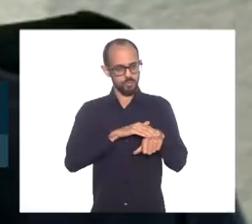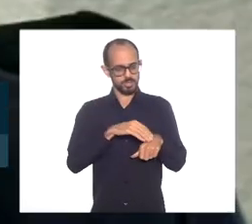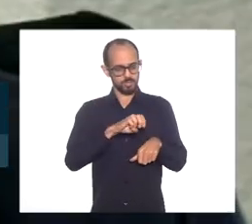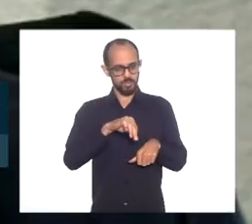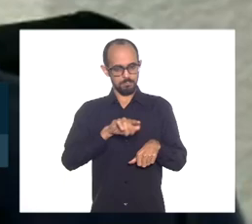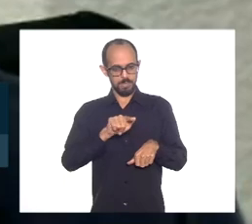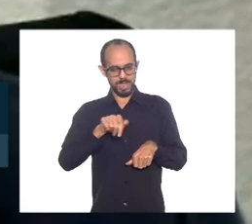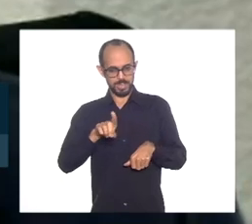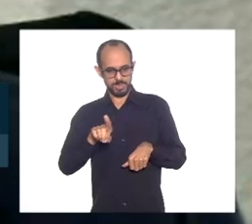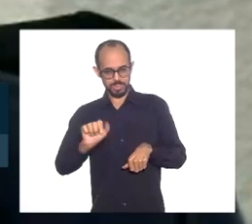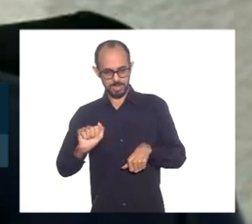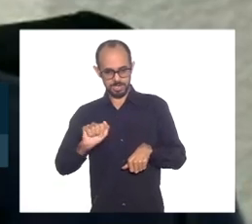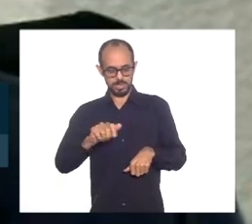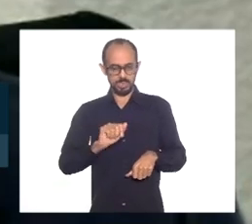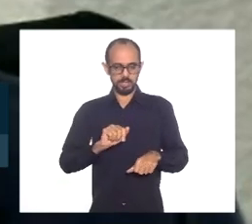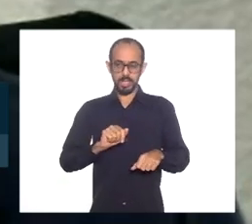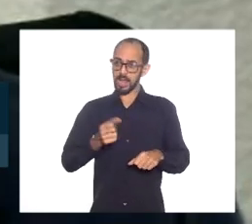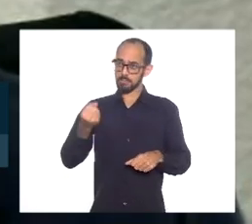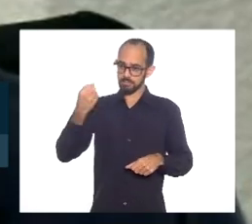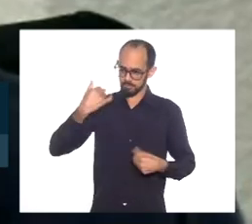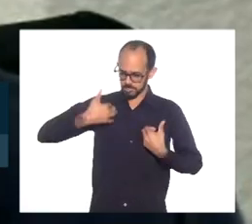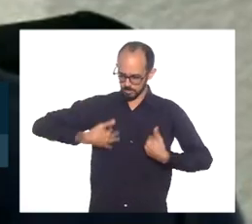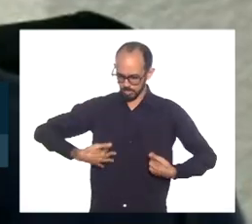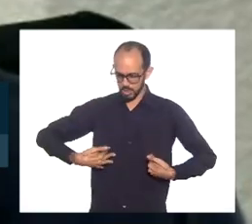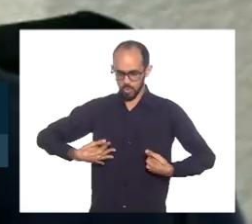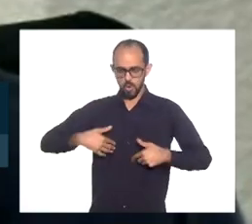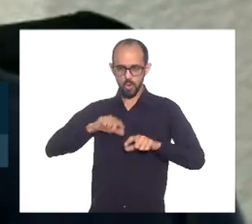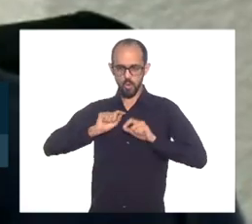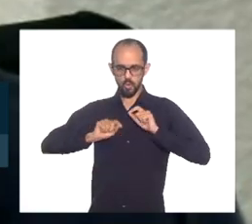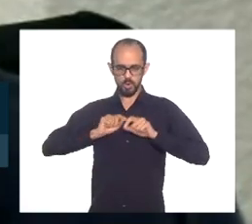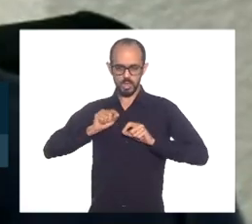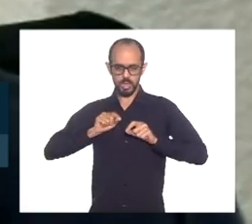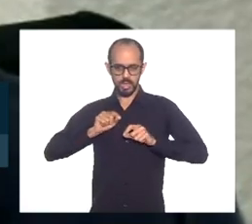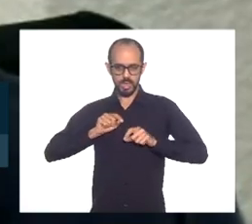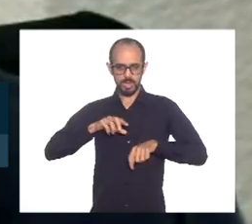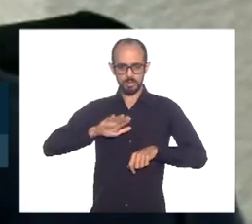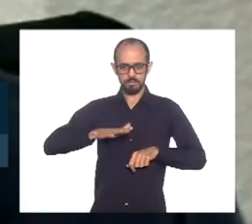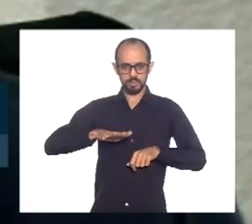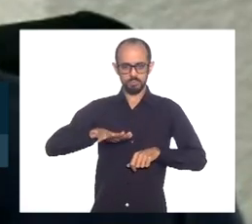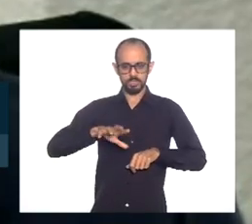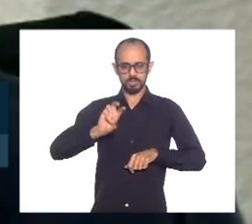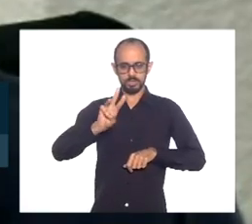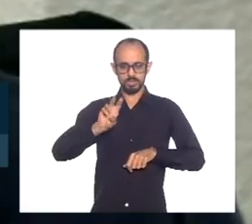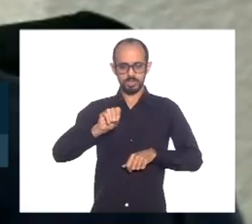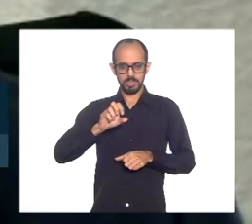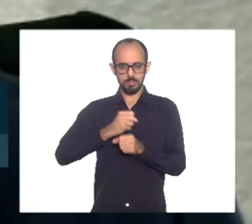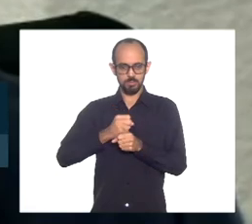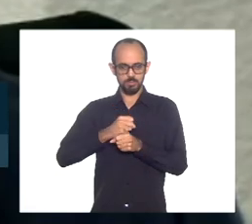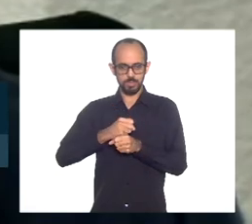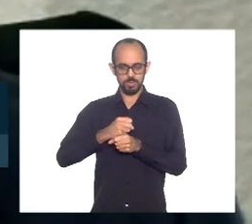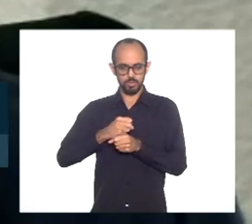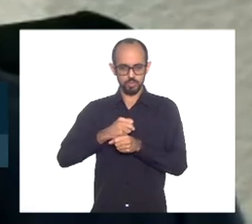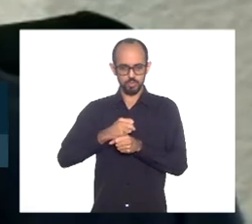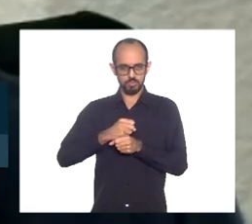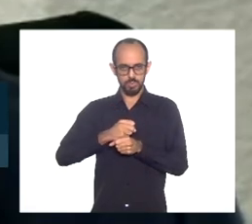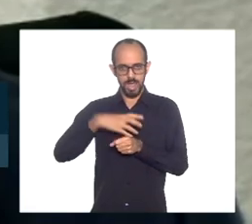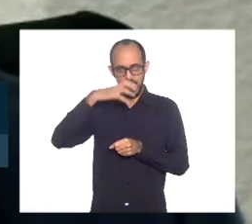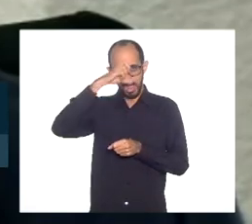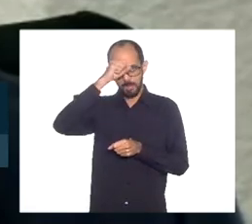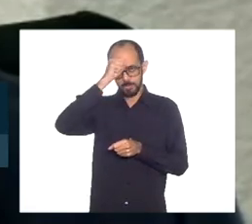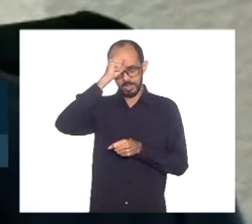E ela estava dizendo, deputado Luiz Paulo, que a Coreia levou cerca de 30 anos na curva de aprendizagem até se